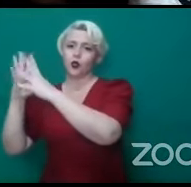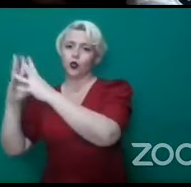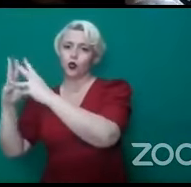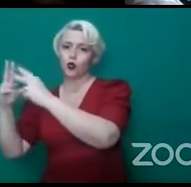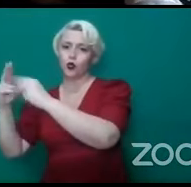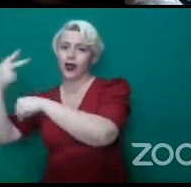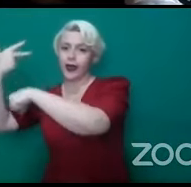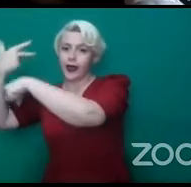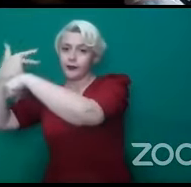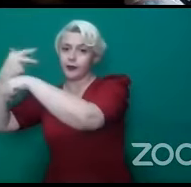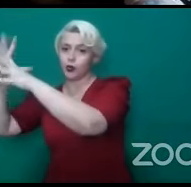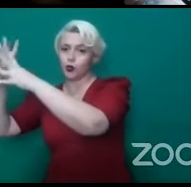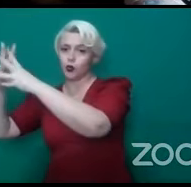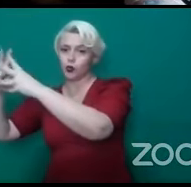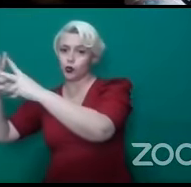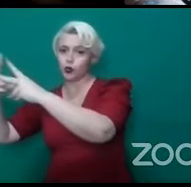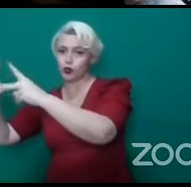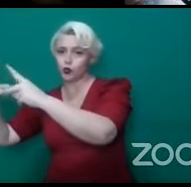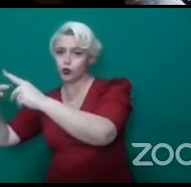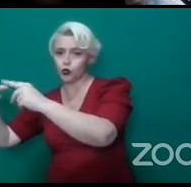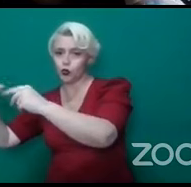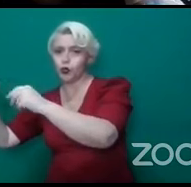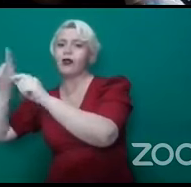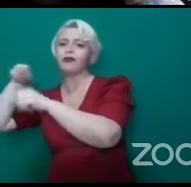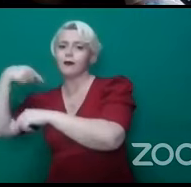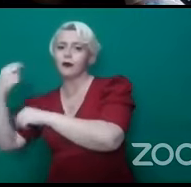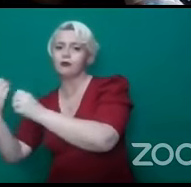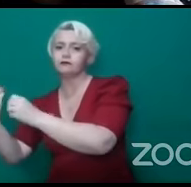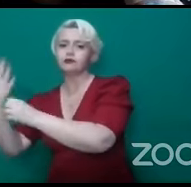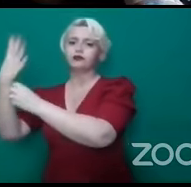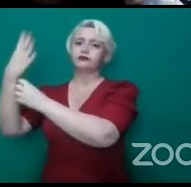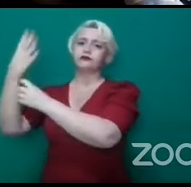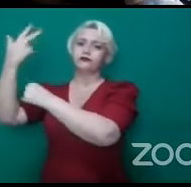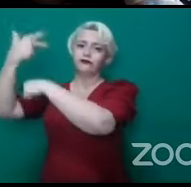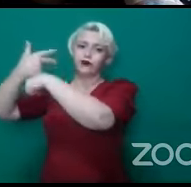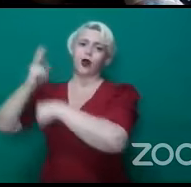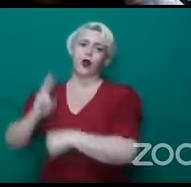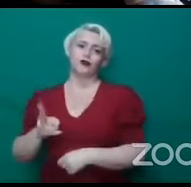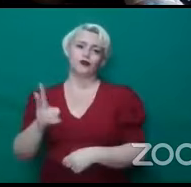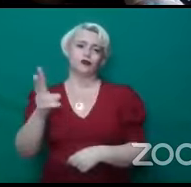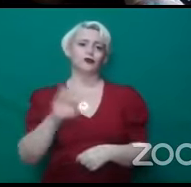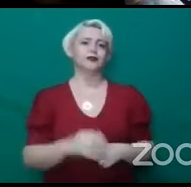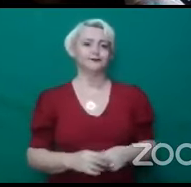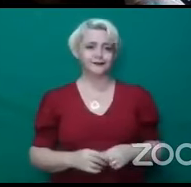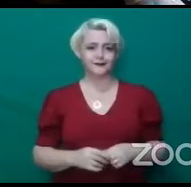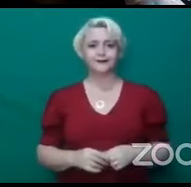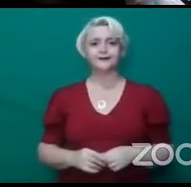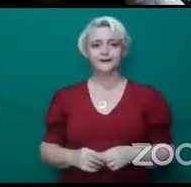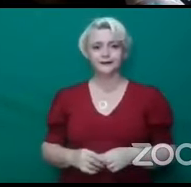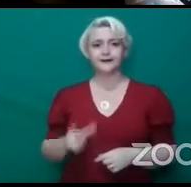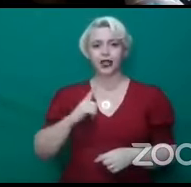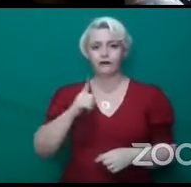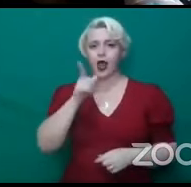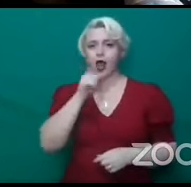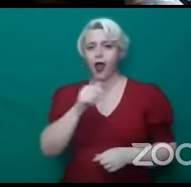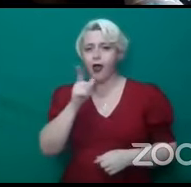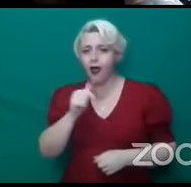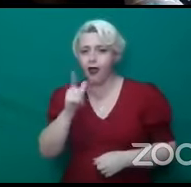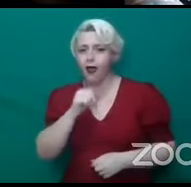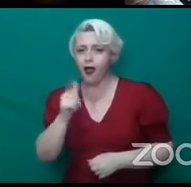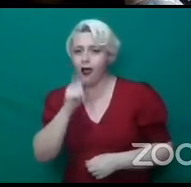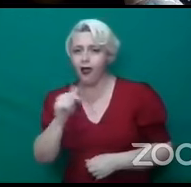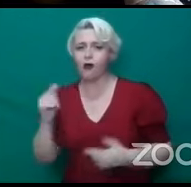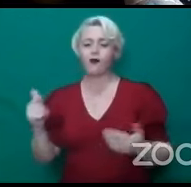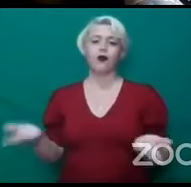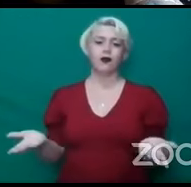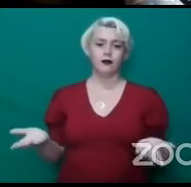tudo, então, assim, foi. Acho que essa foi a parte mais Complicado. complicadinha. E aí teve que tomar muita água, aquela coisa toda. Sim, Como é